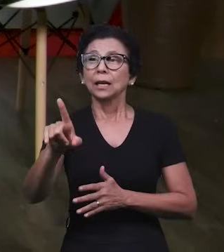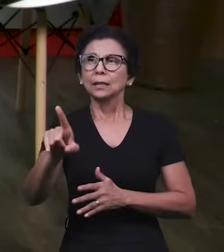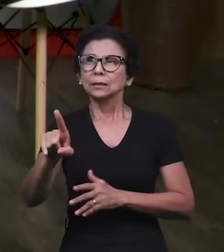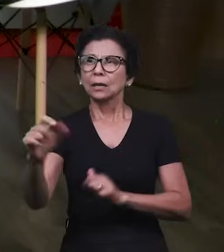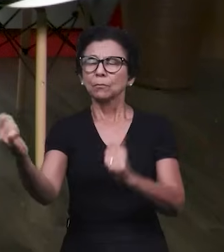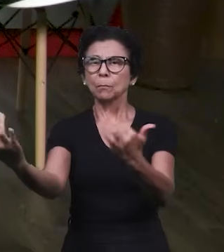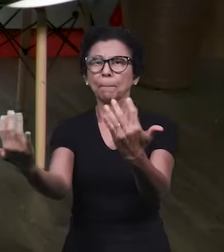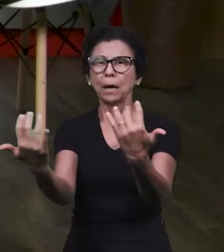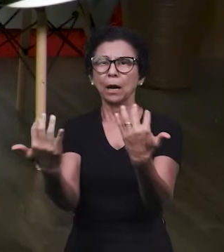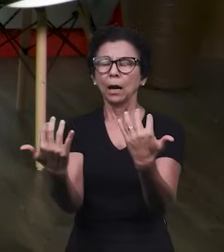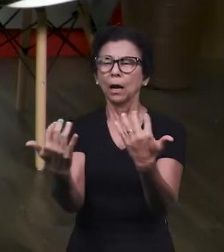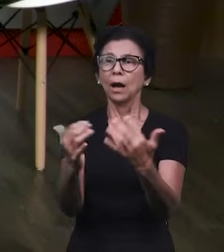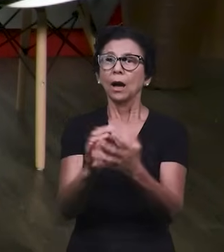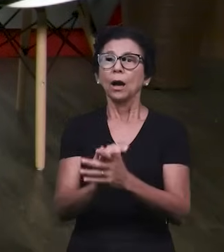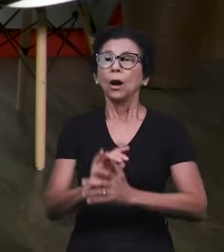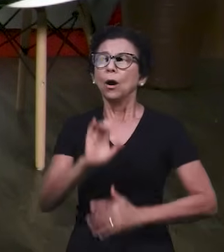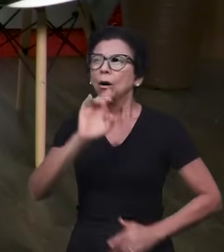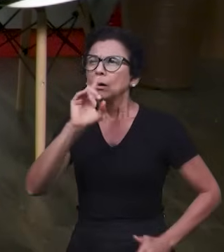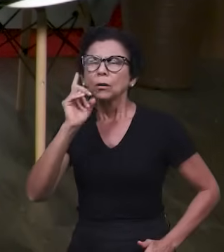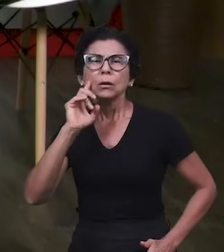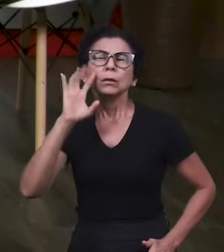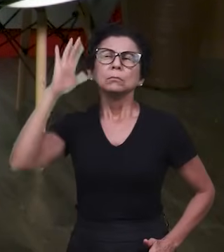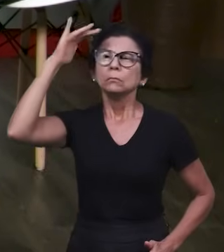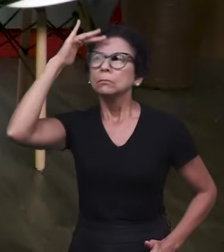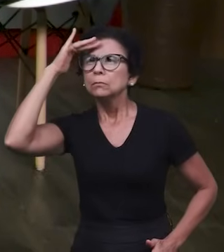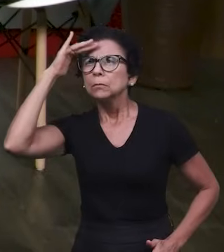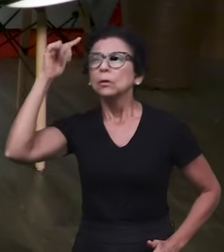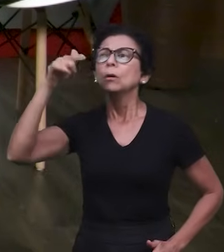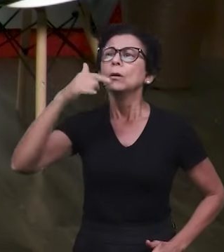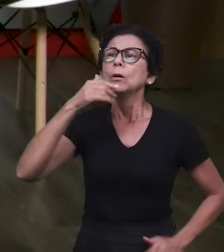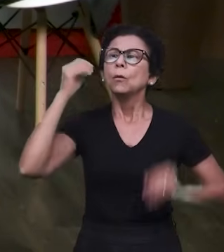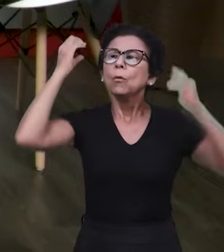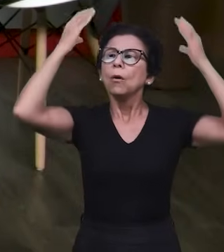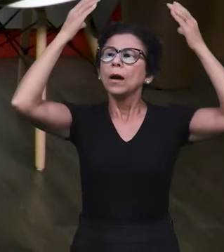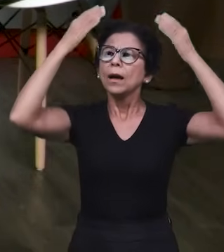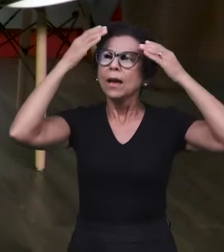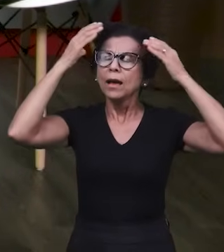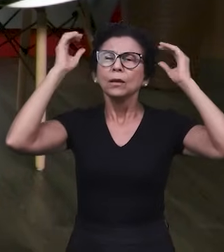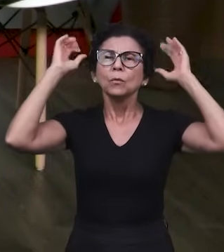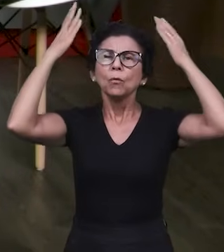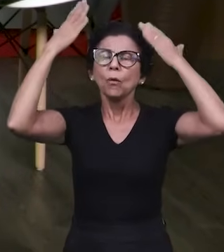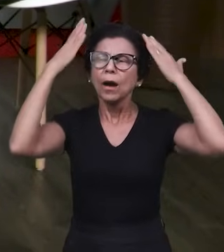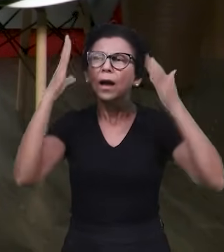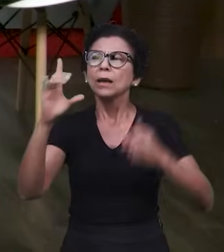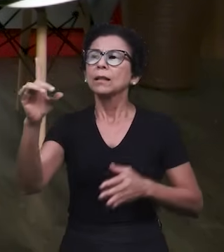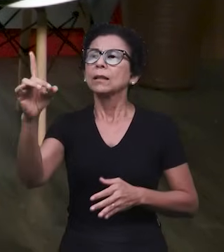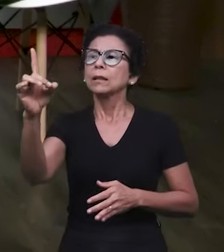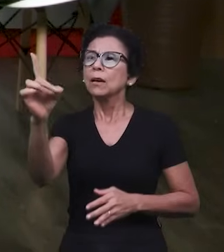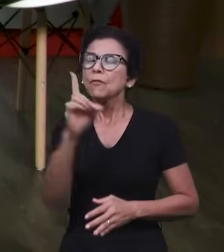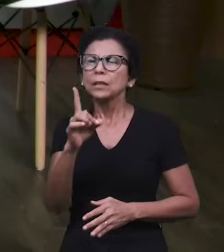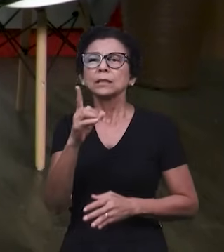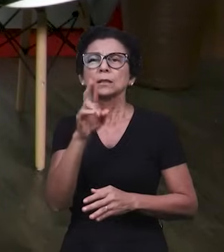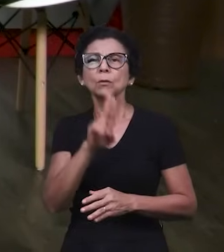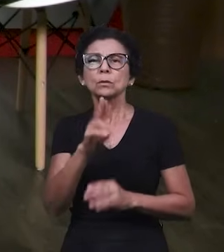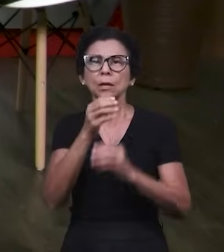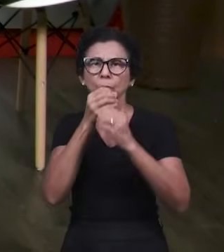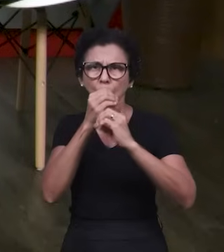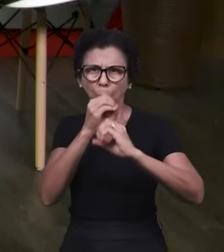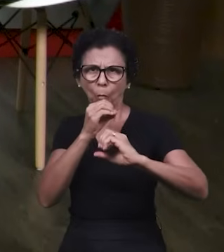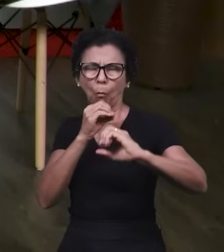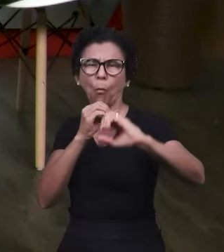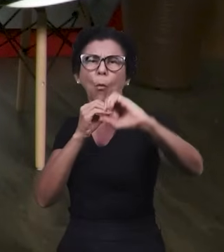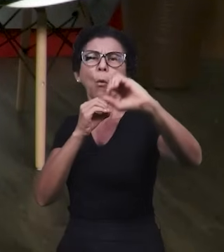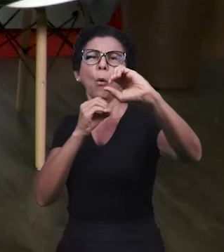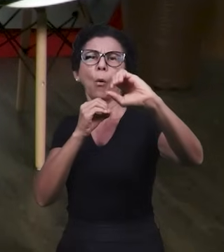para dizer: o rei está voltando, o rei está chegando. Ou seja, pastor Josias, o